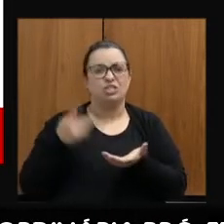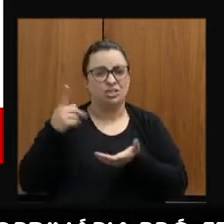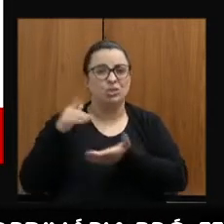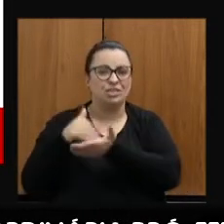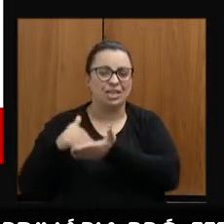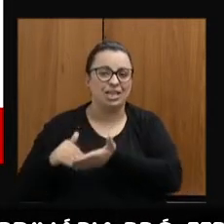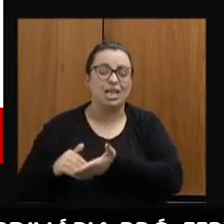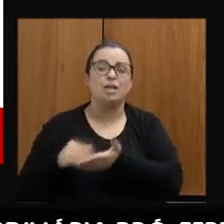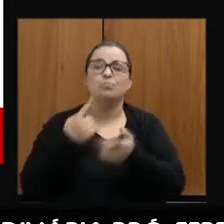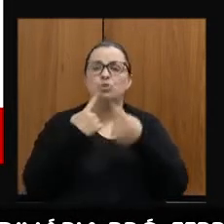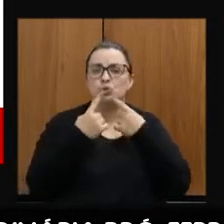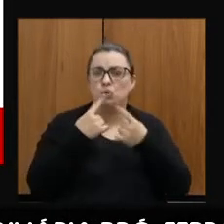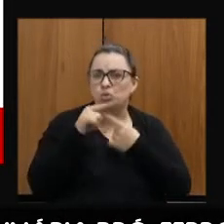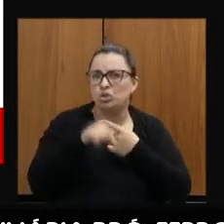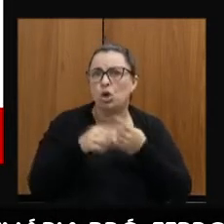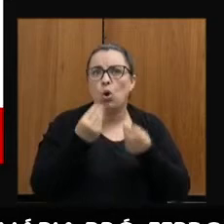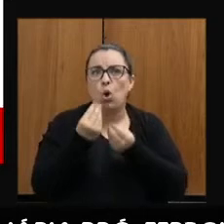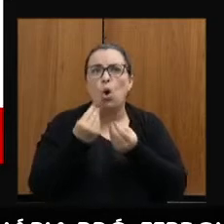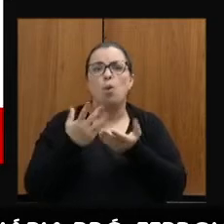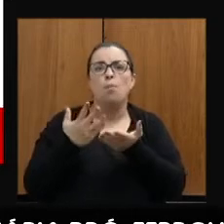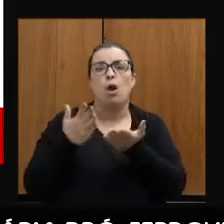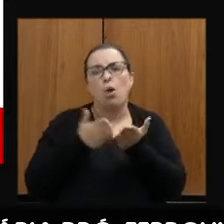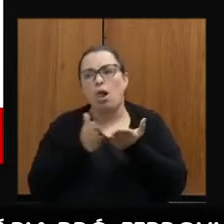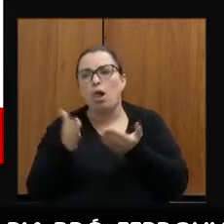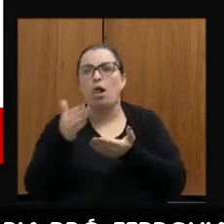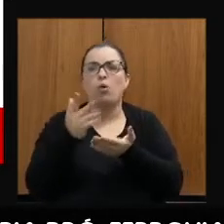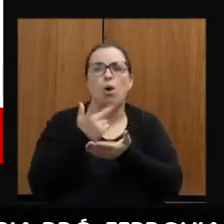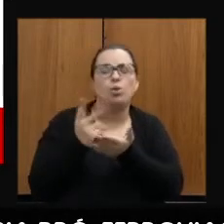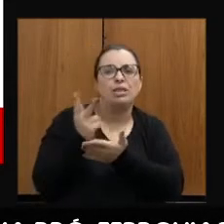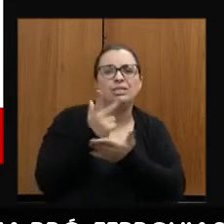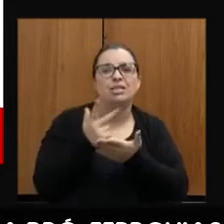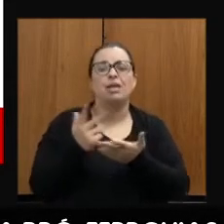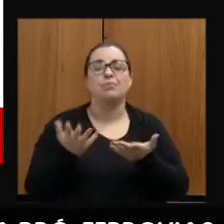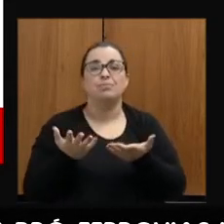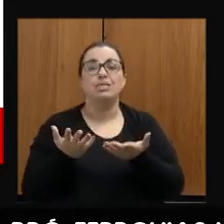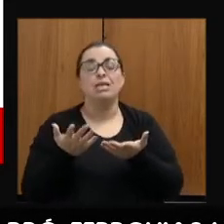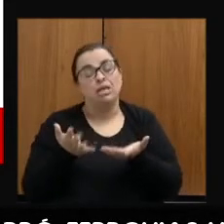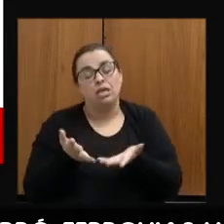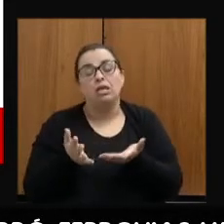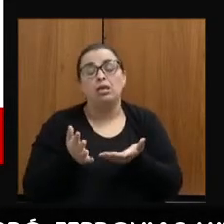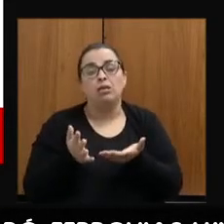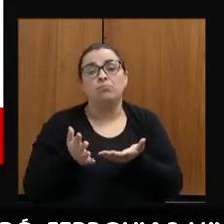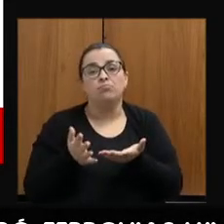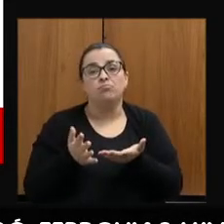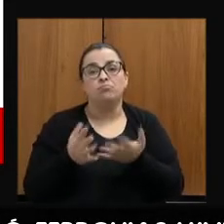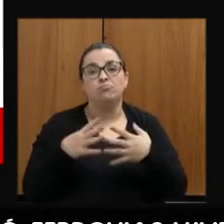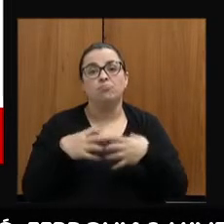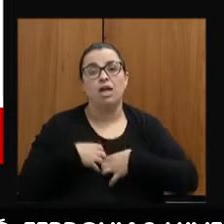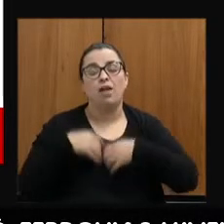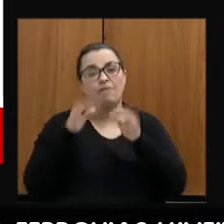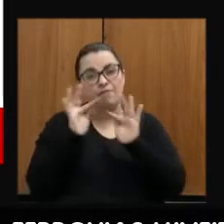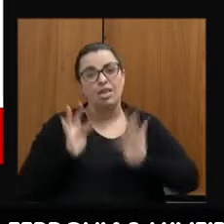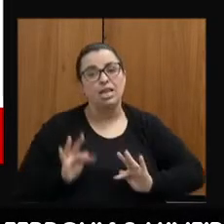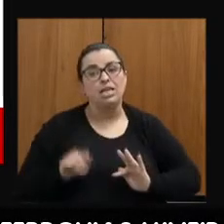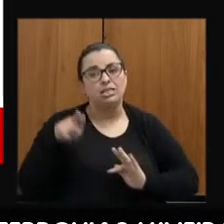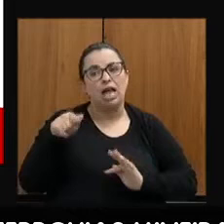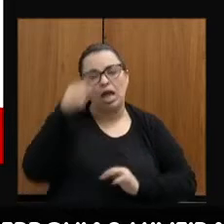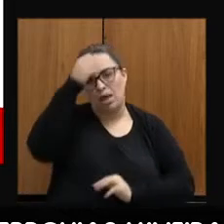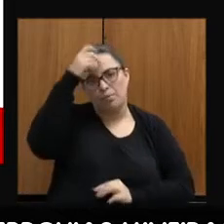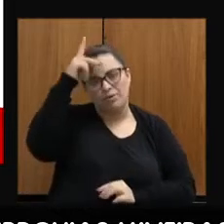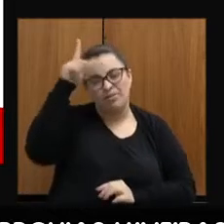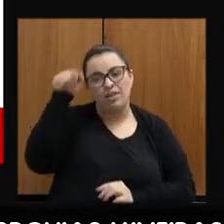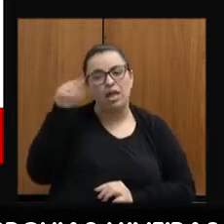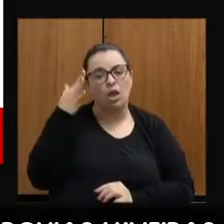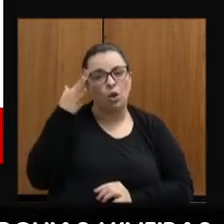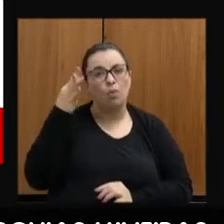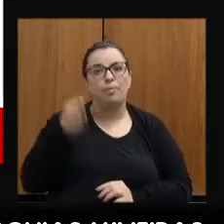mensagens com a equipe reuniões agendadas felizmente ao final é a prefeita entender o que esse